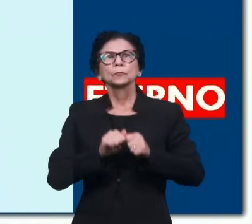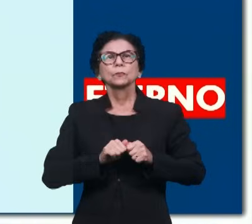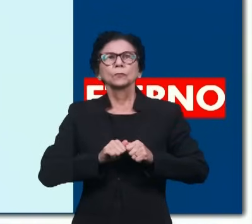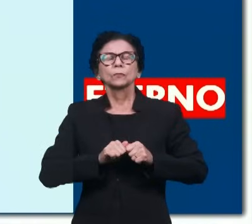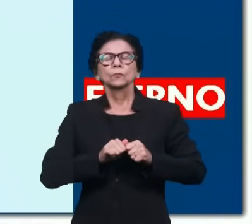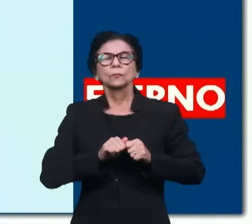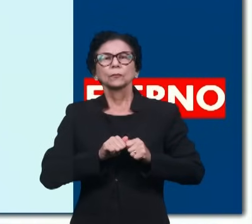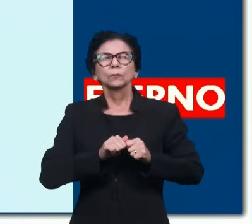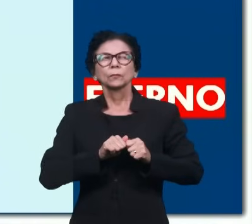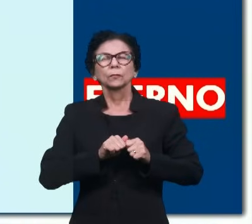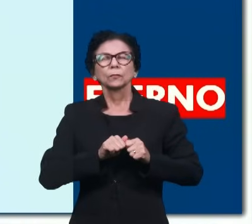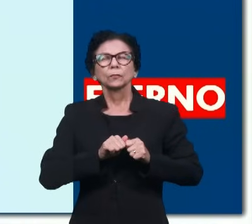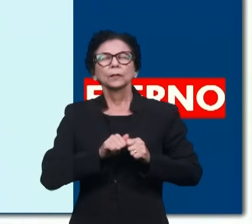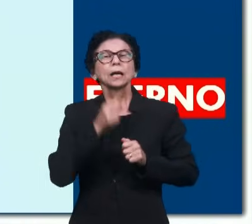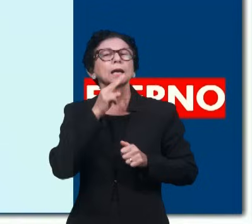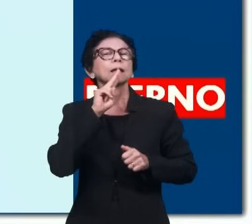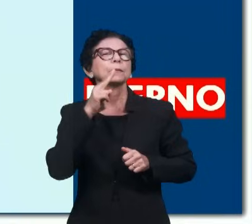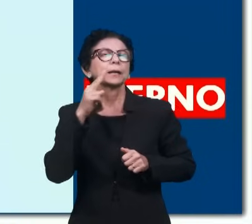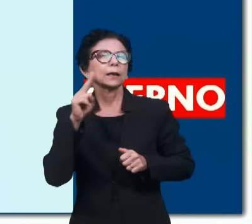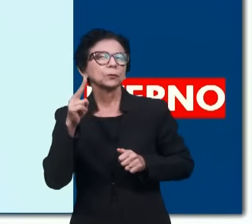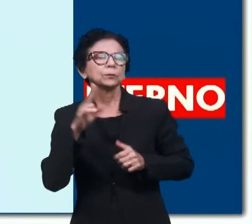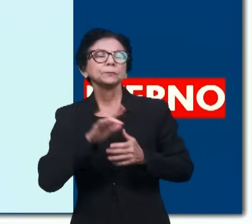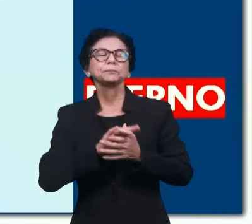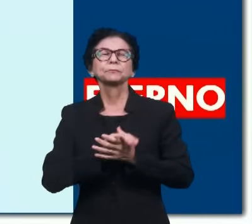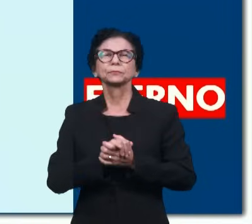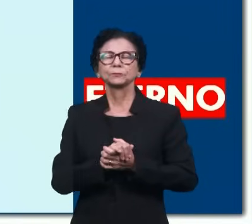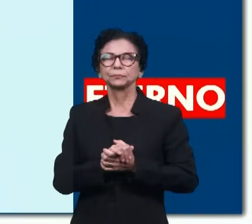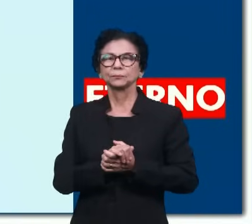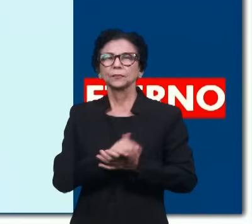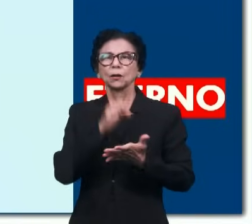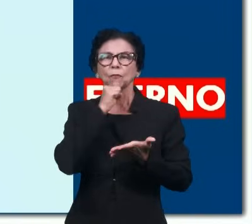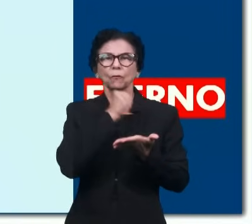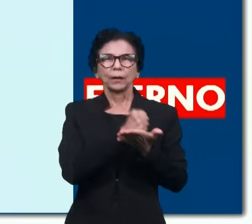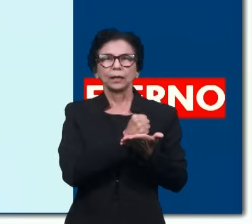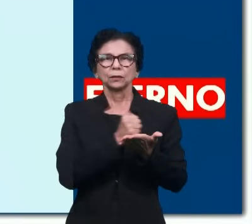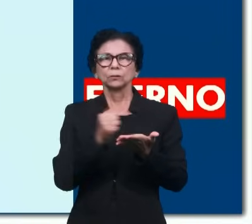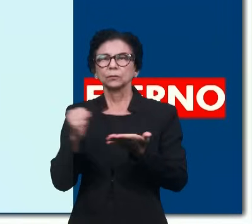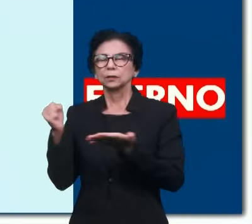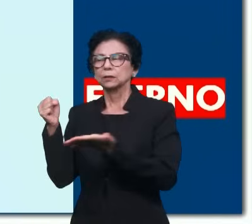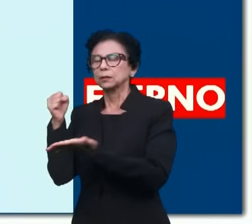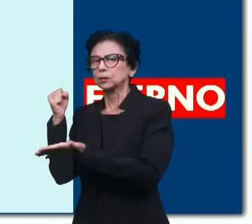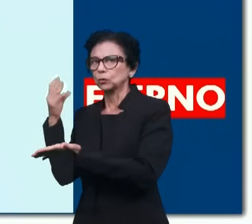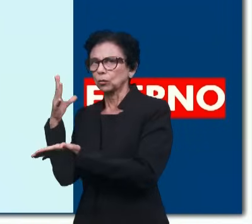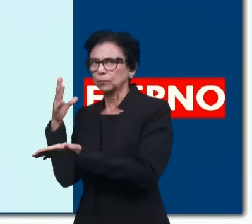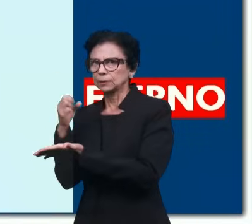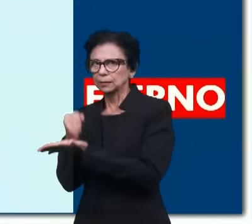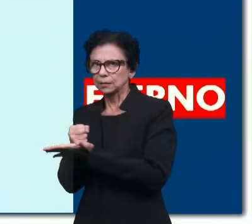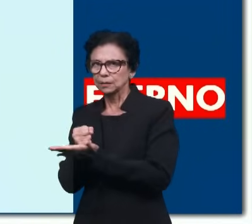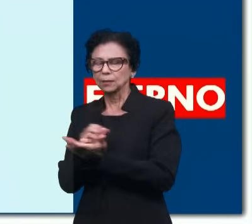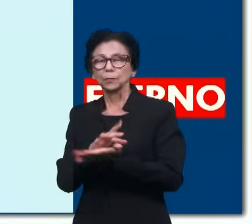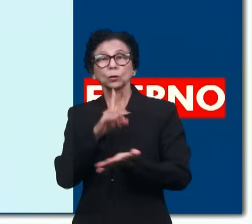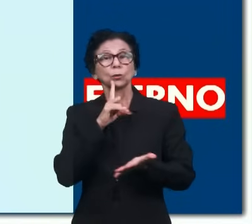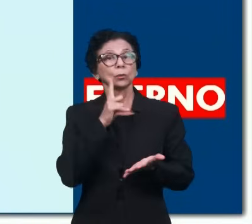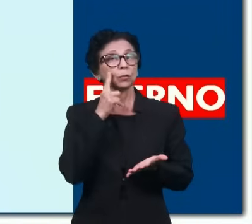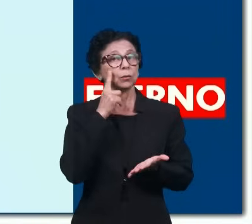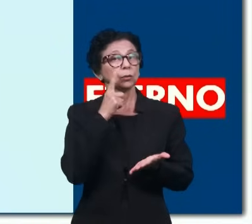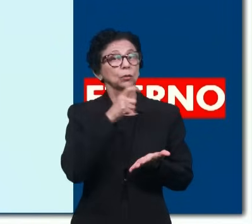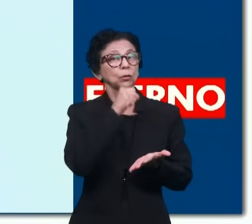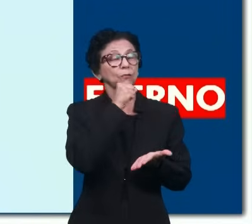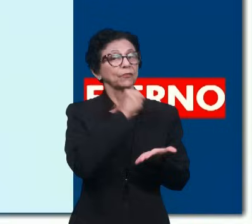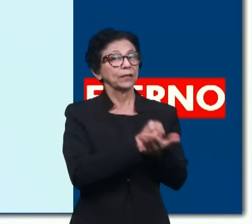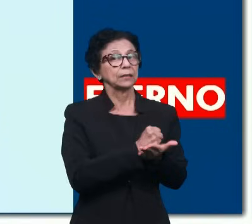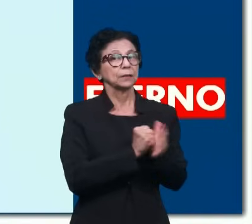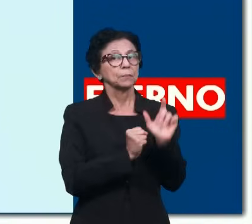Velho Testamento, e no grego, no Novo Testamento. Então, você vai ver no Velho Testamento a